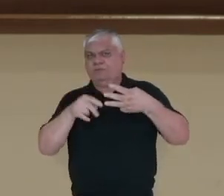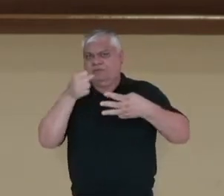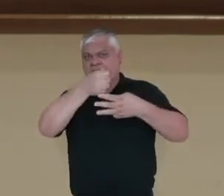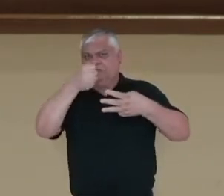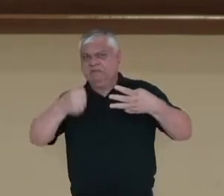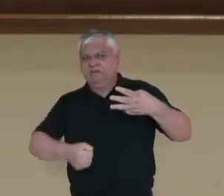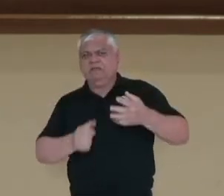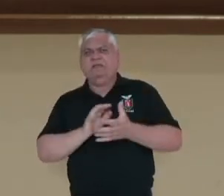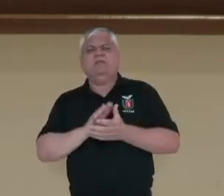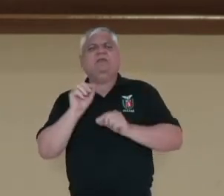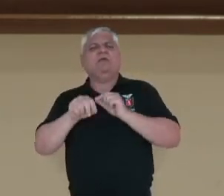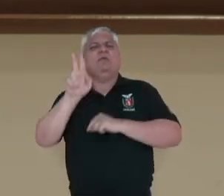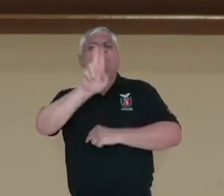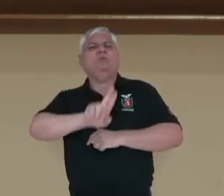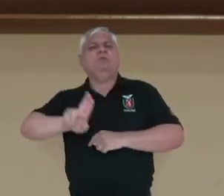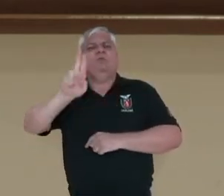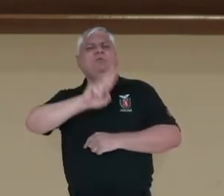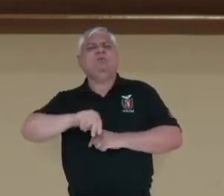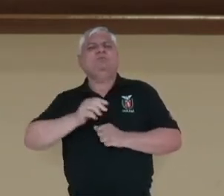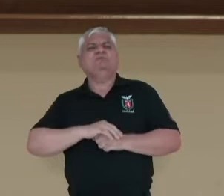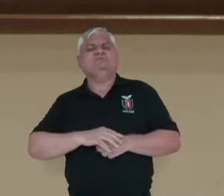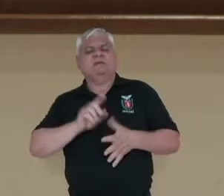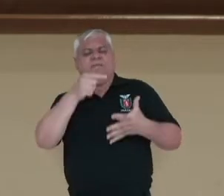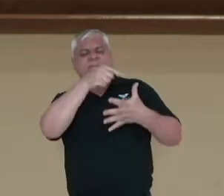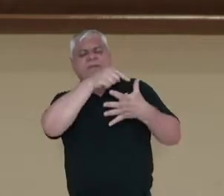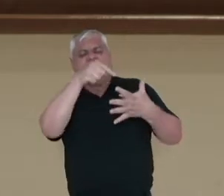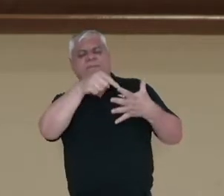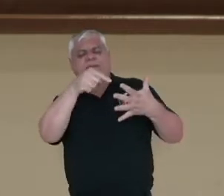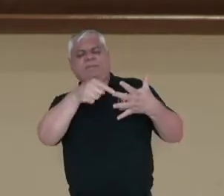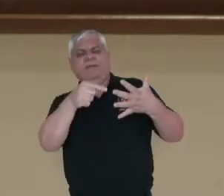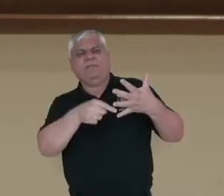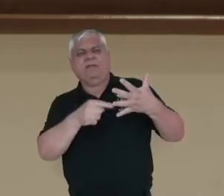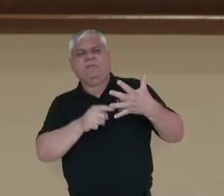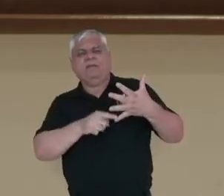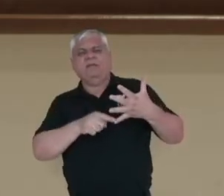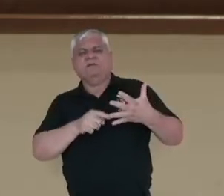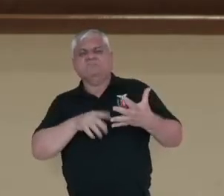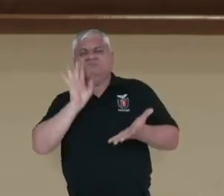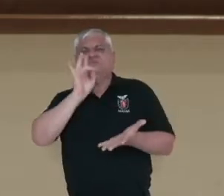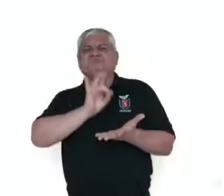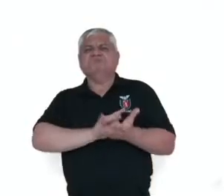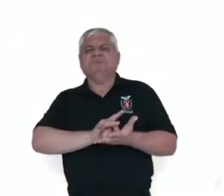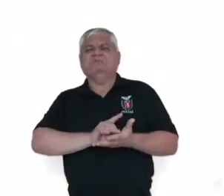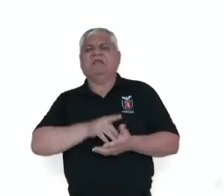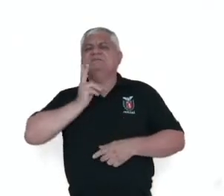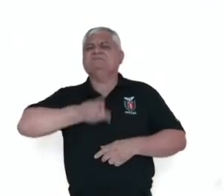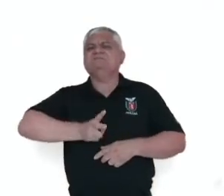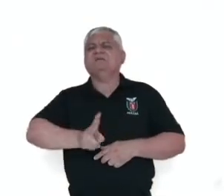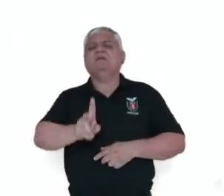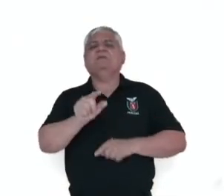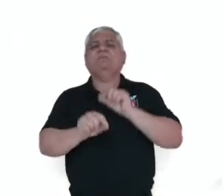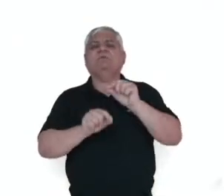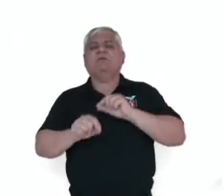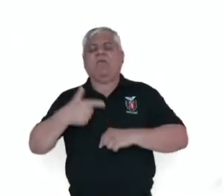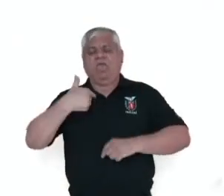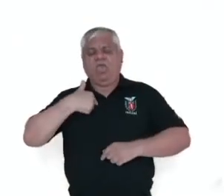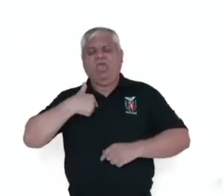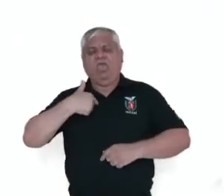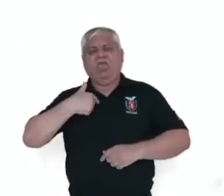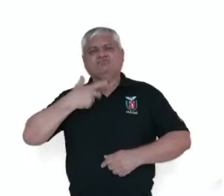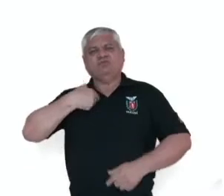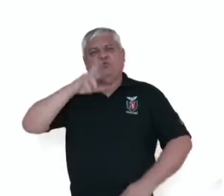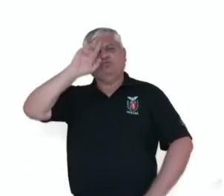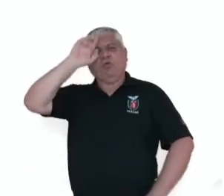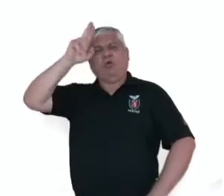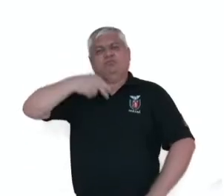né, que utiliza os 5 sentidos para reafirmar todo momento que ele é o dono, né, ele é